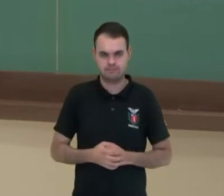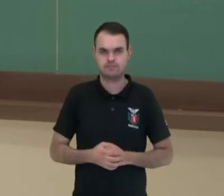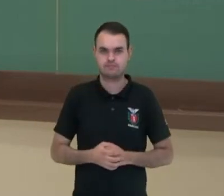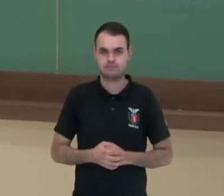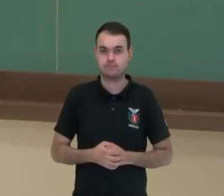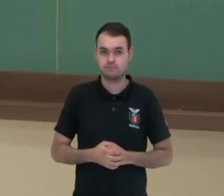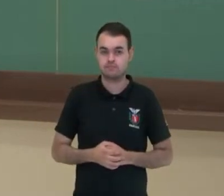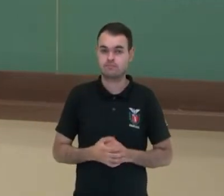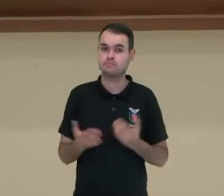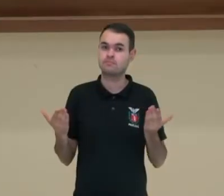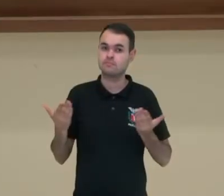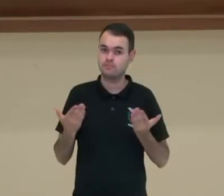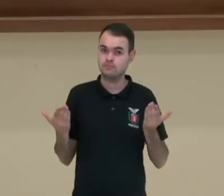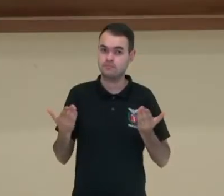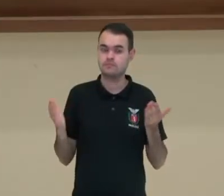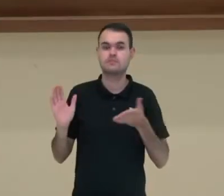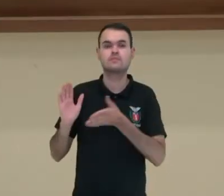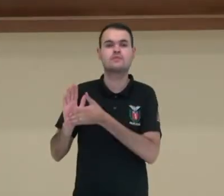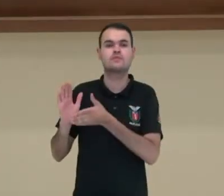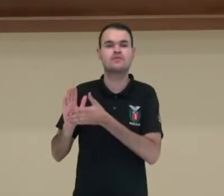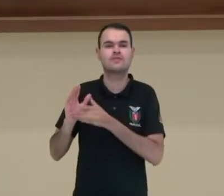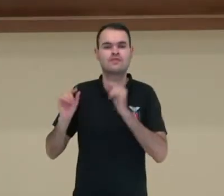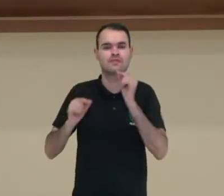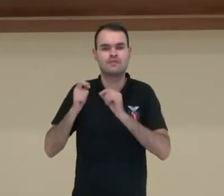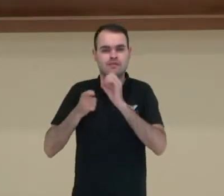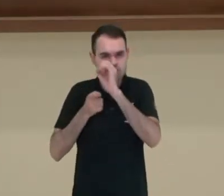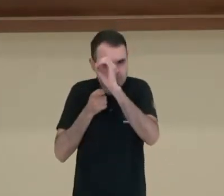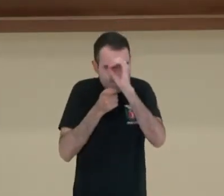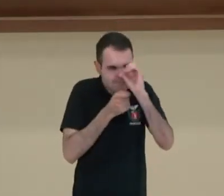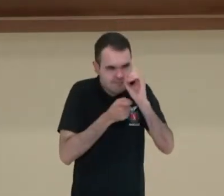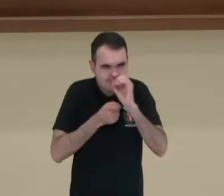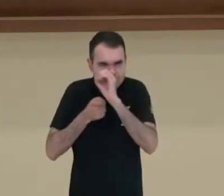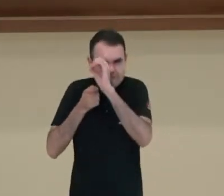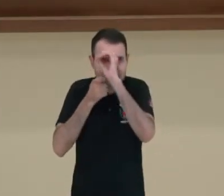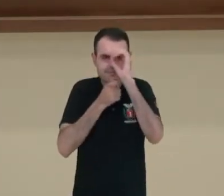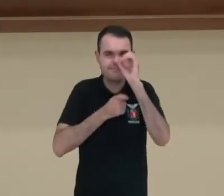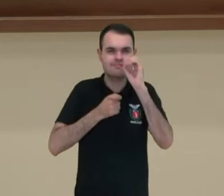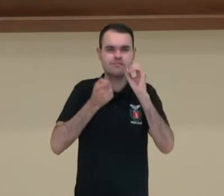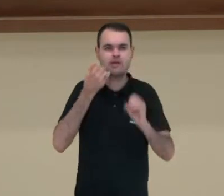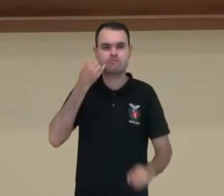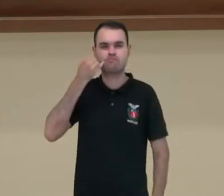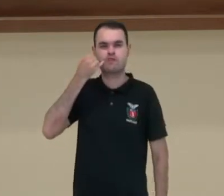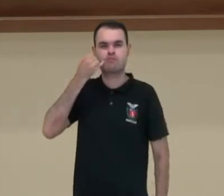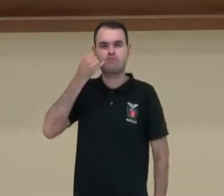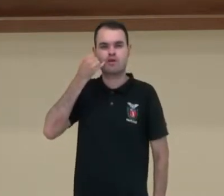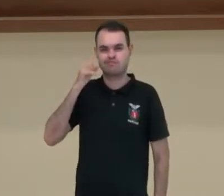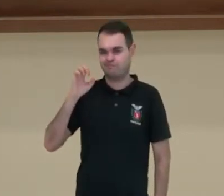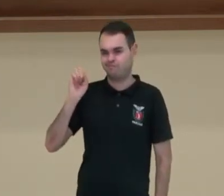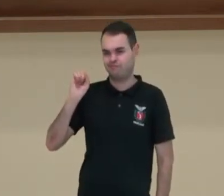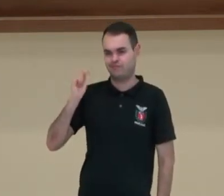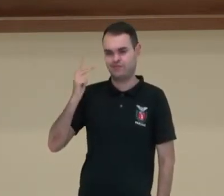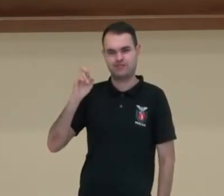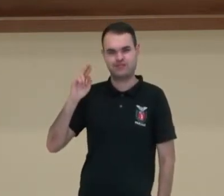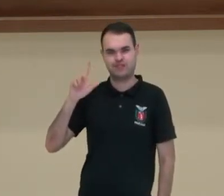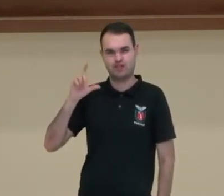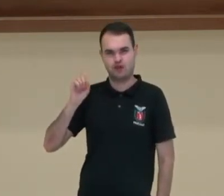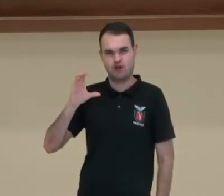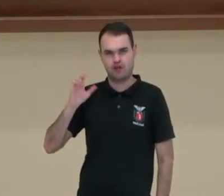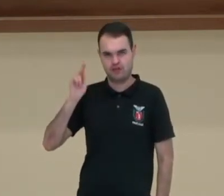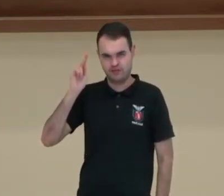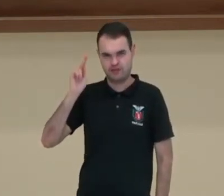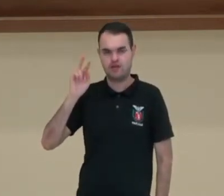vamos entrar numa ideia de Sherlock Holmes. Que história é essa, professor? Quem é esse cara? Bom, Sherlock Holmes é um personagem